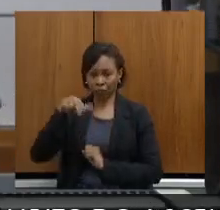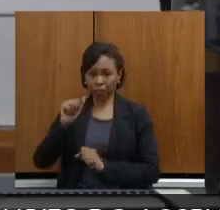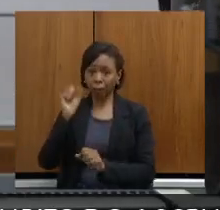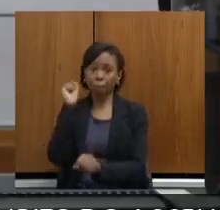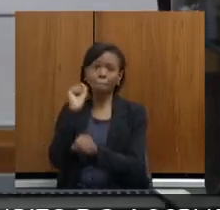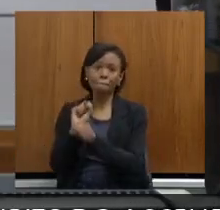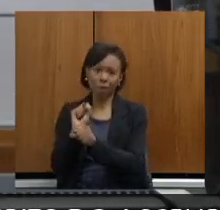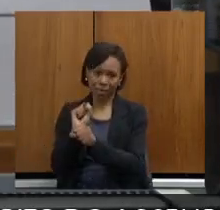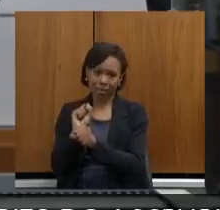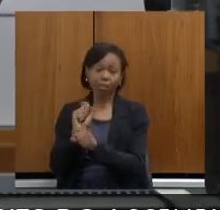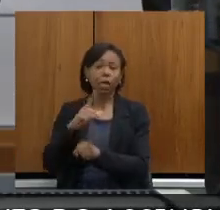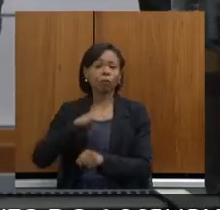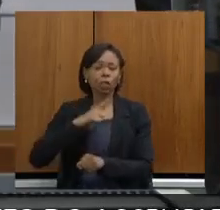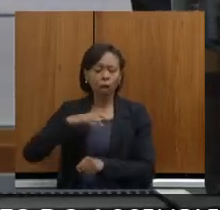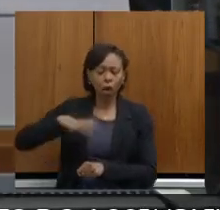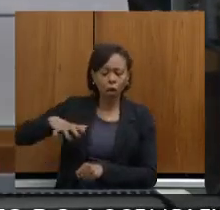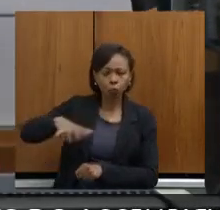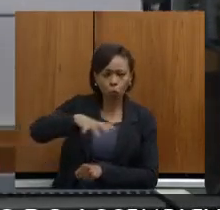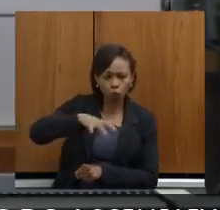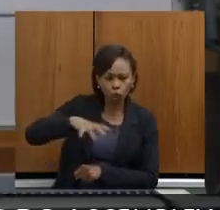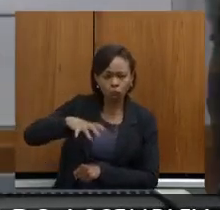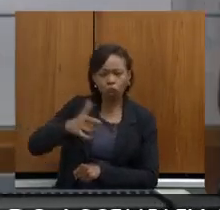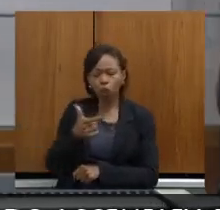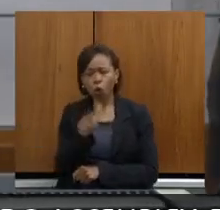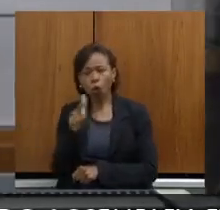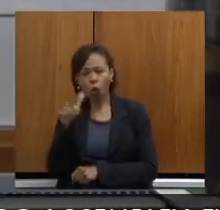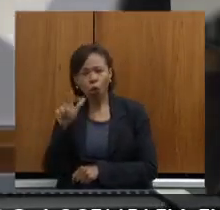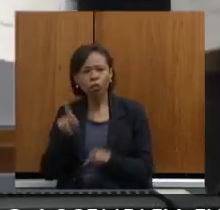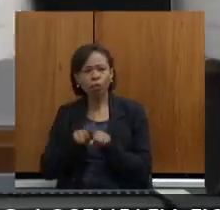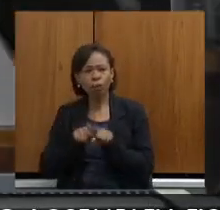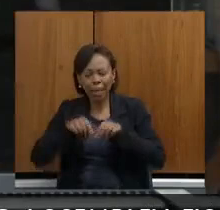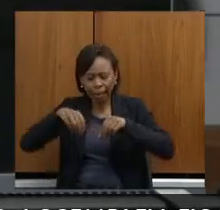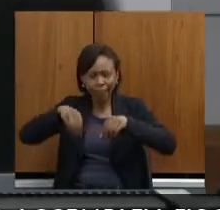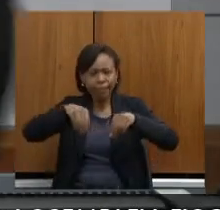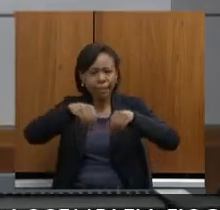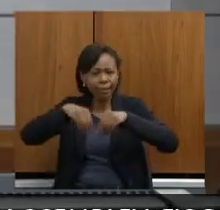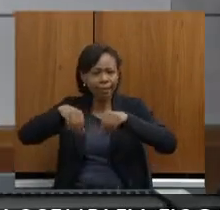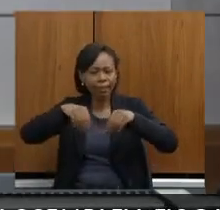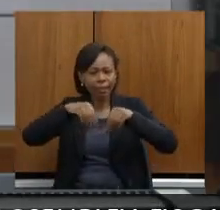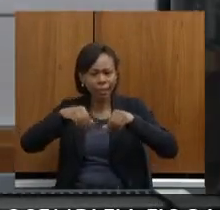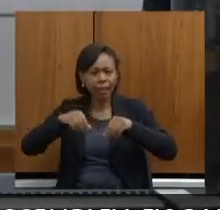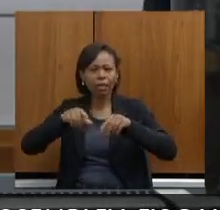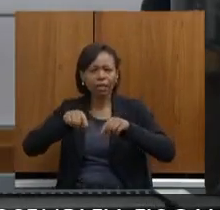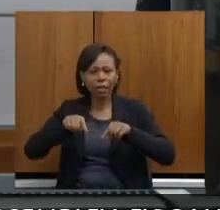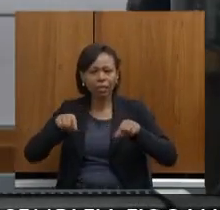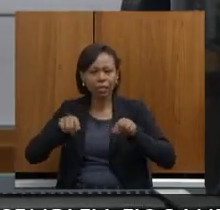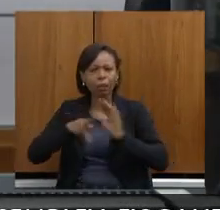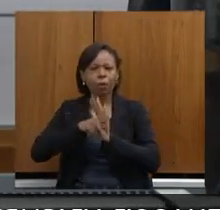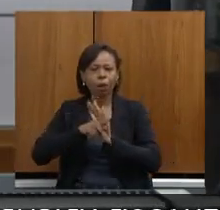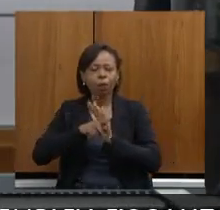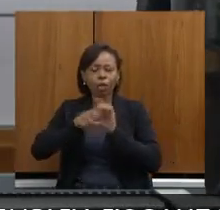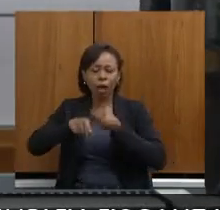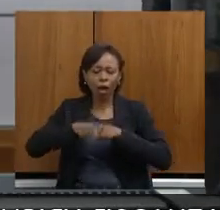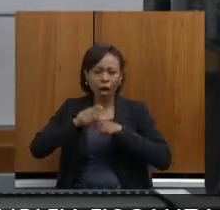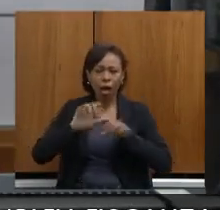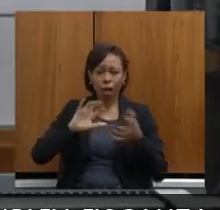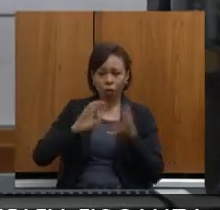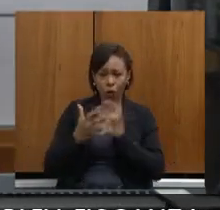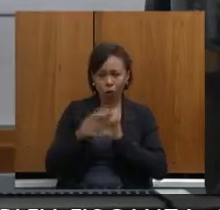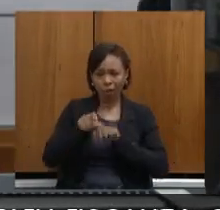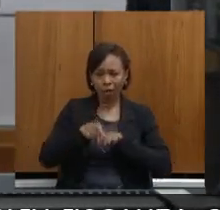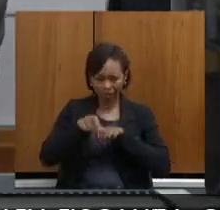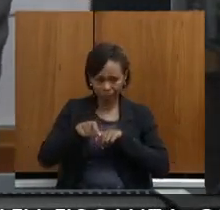distrito e tem os remanescentes que é o era as terras lá que foram colocados pela reforma agrária